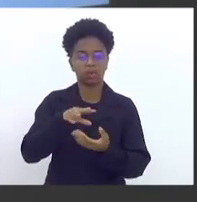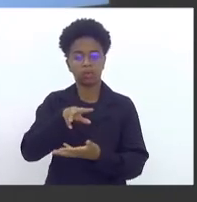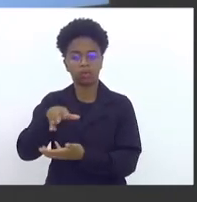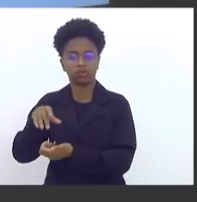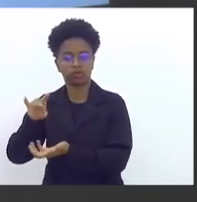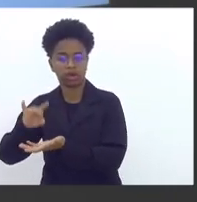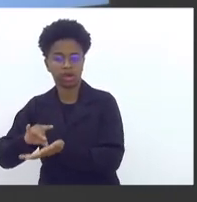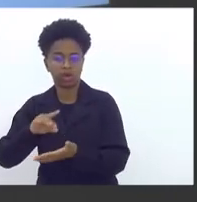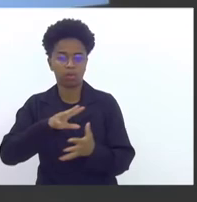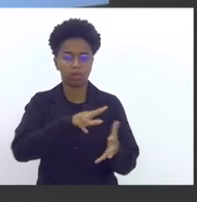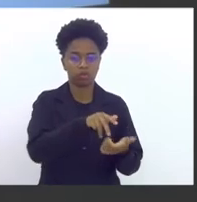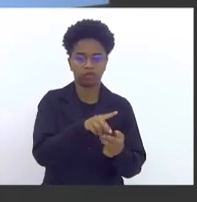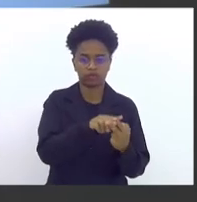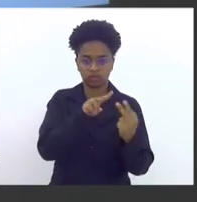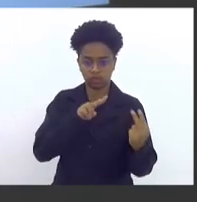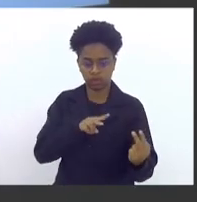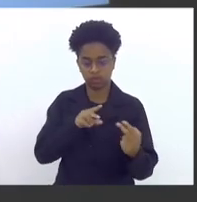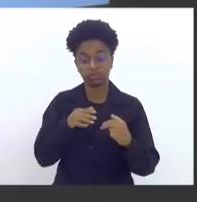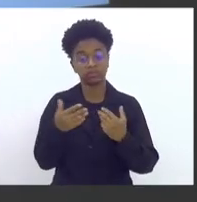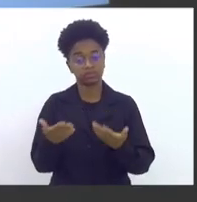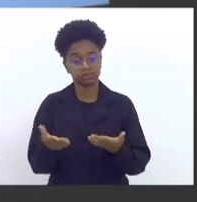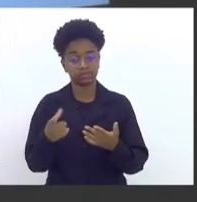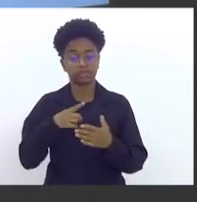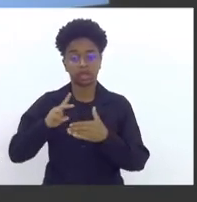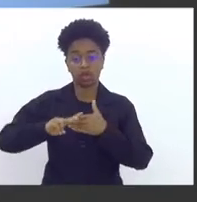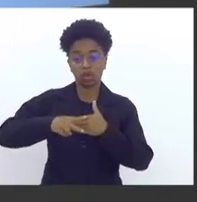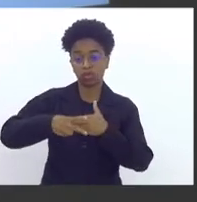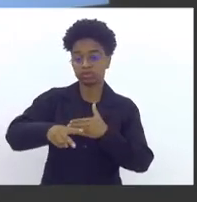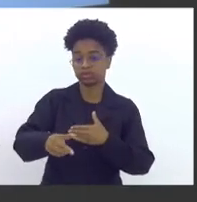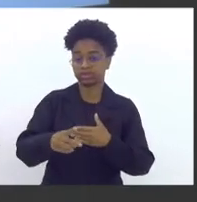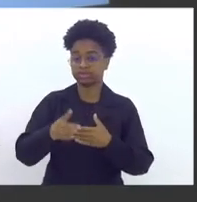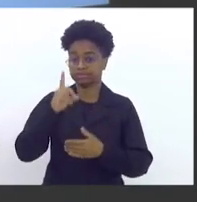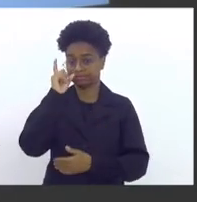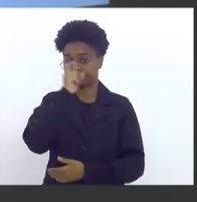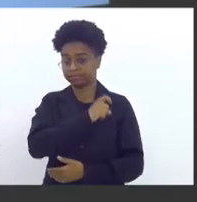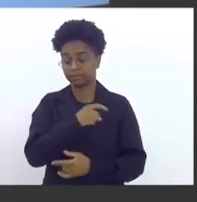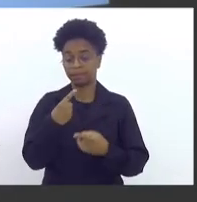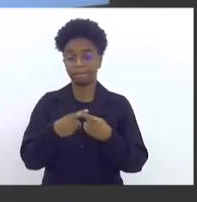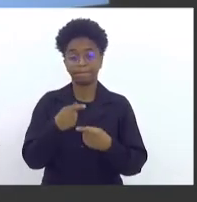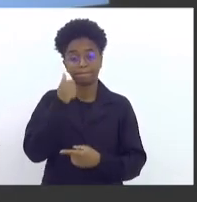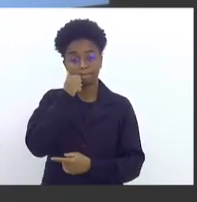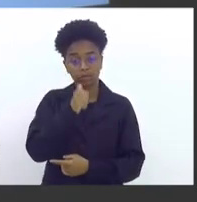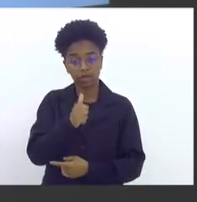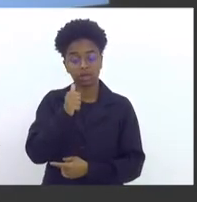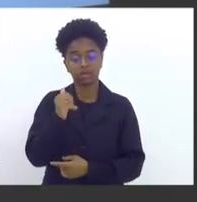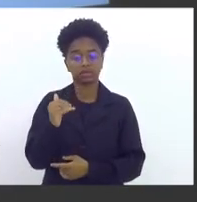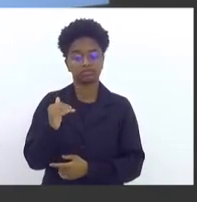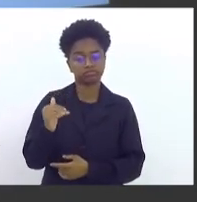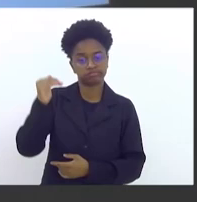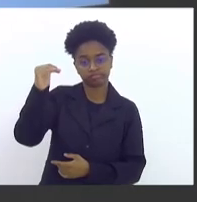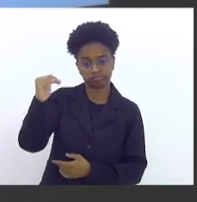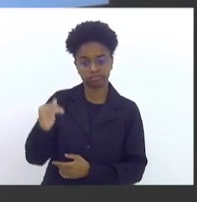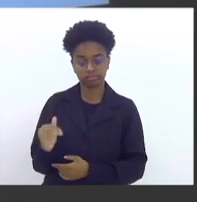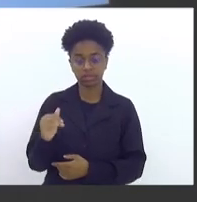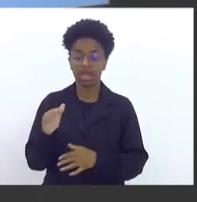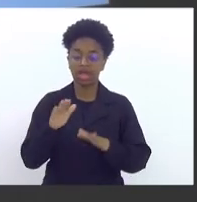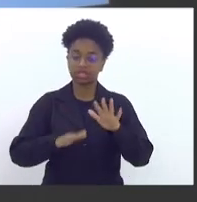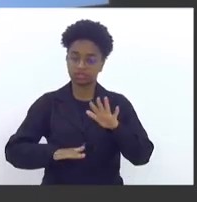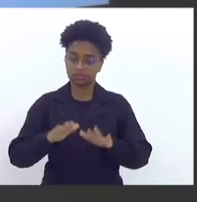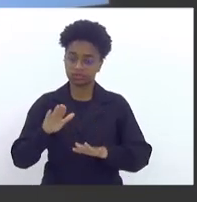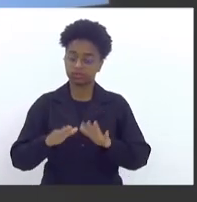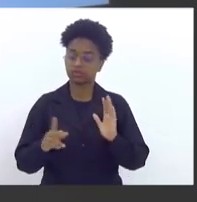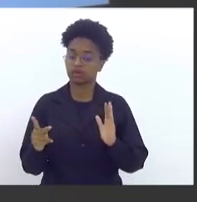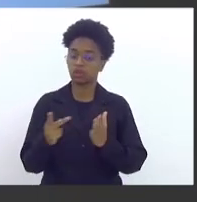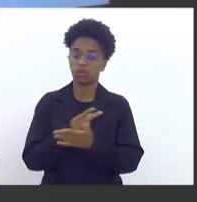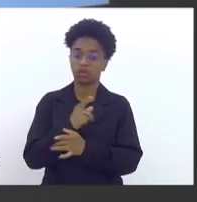o mundo real isso tem uma consequência drástica né as mulheres e as meninas acabam às vezes